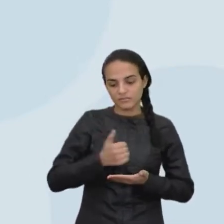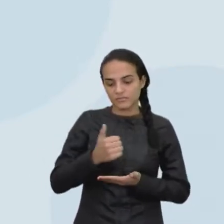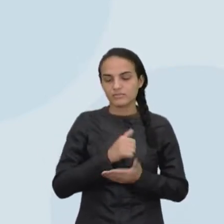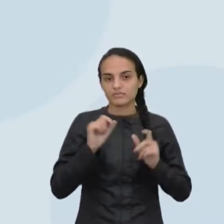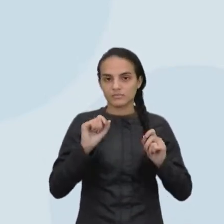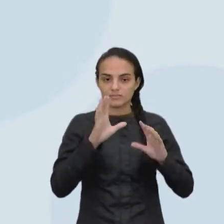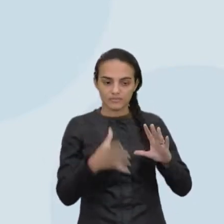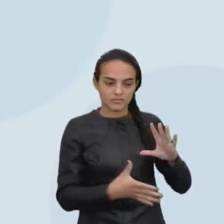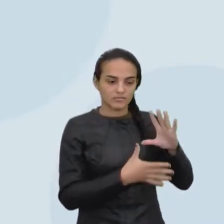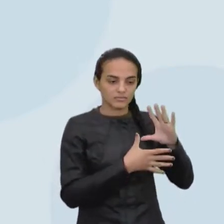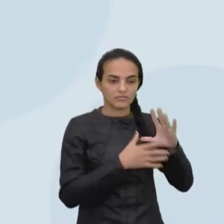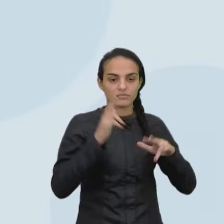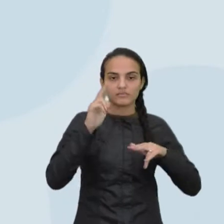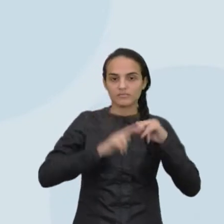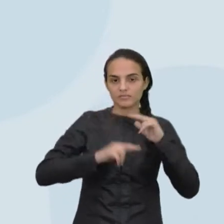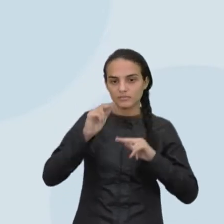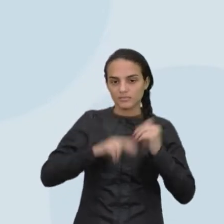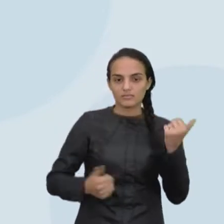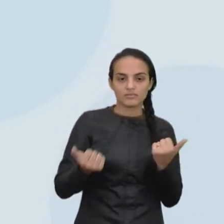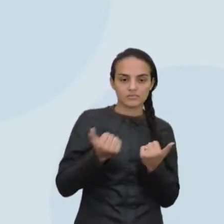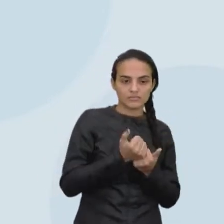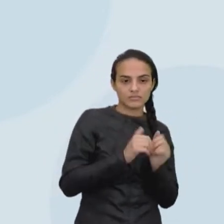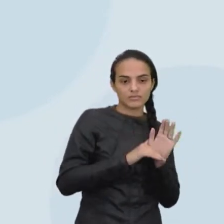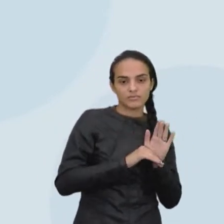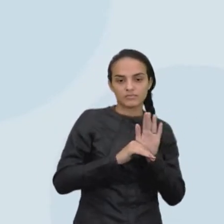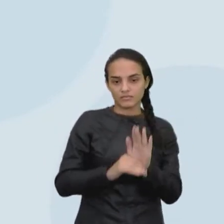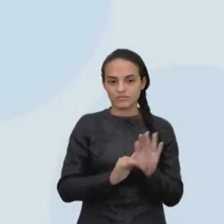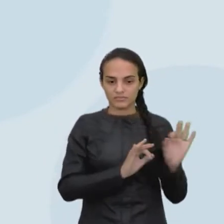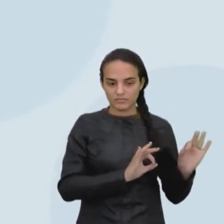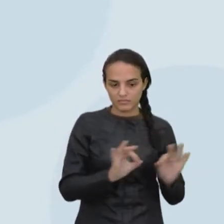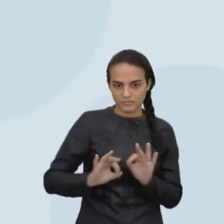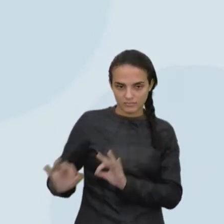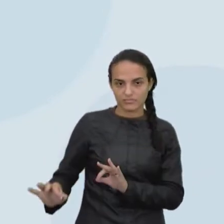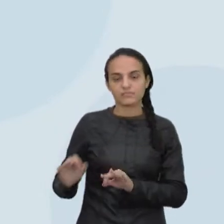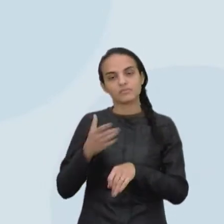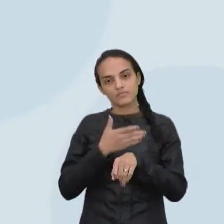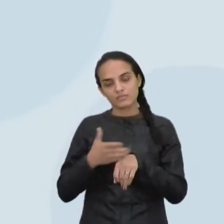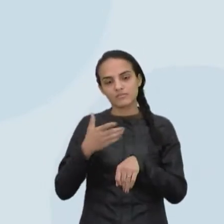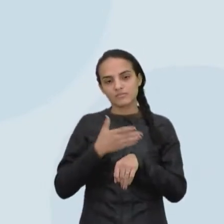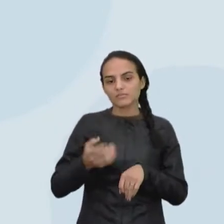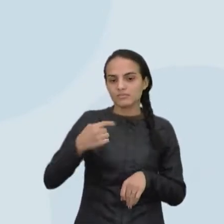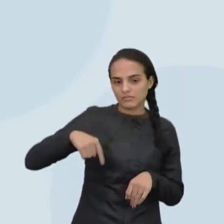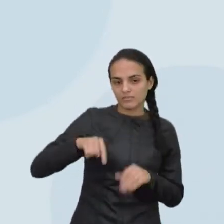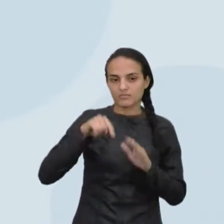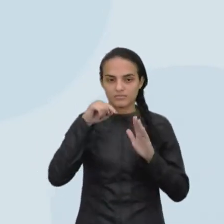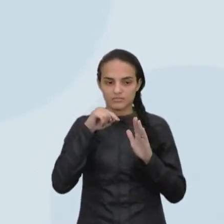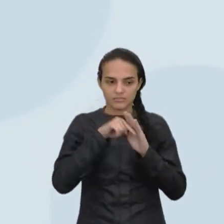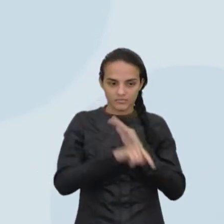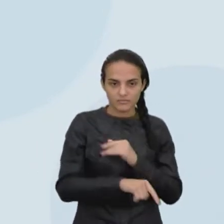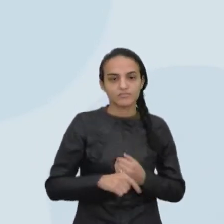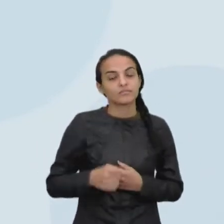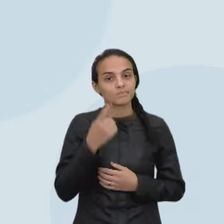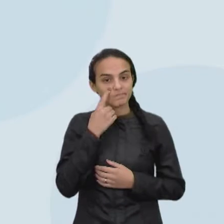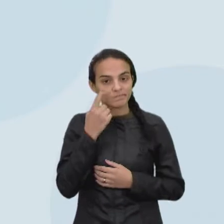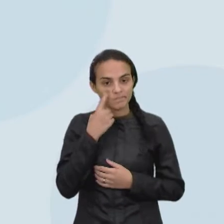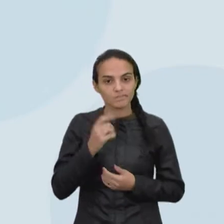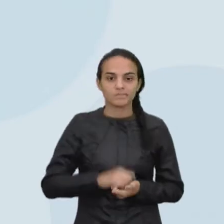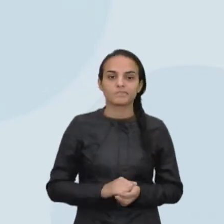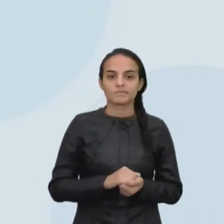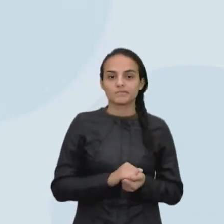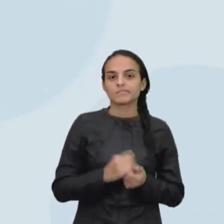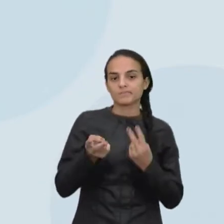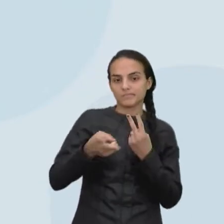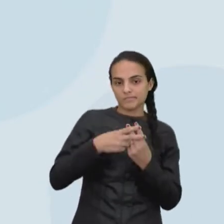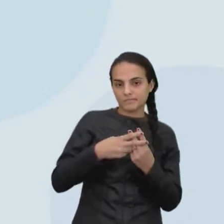este material. É o material de apoio ao planejamento e práticas do nosso aprofundamento. Então, olha o aprofundamento, hashtag